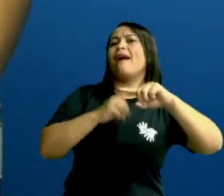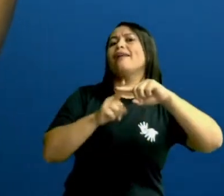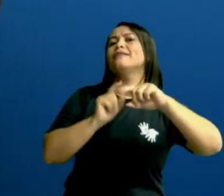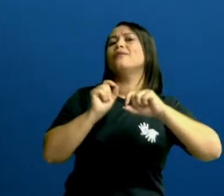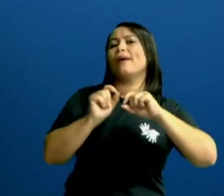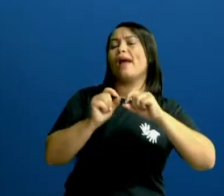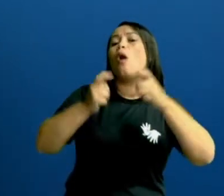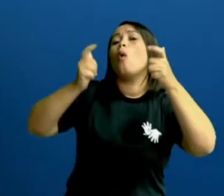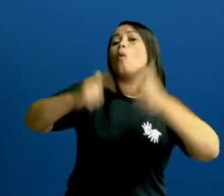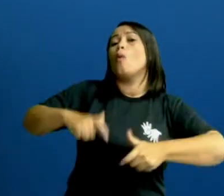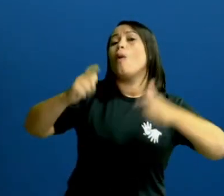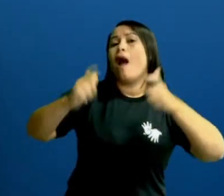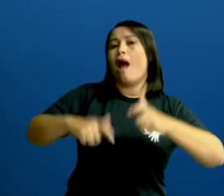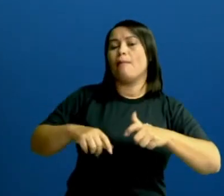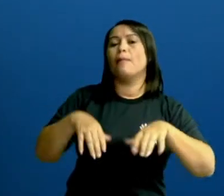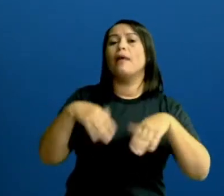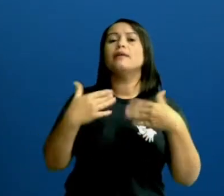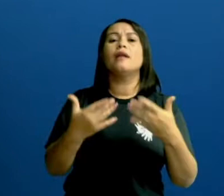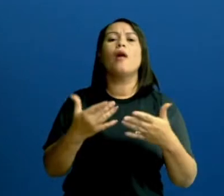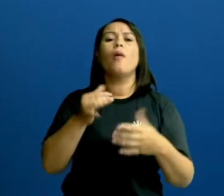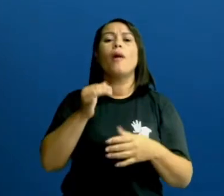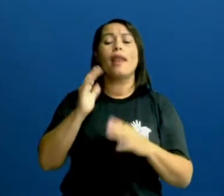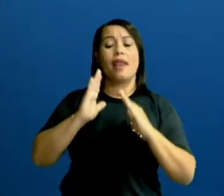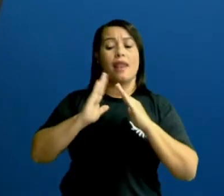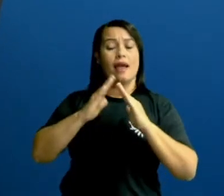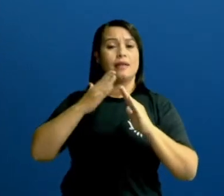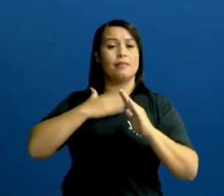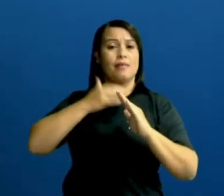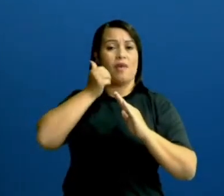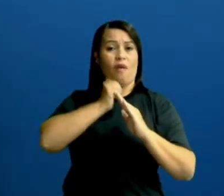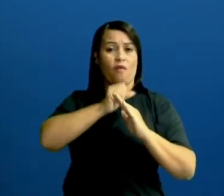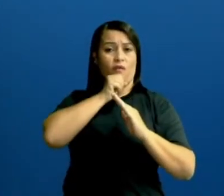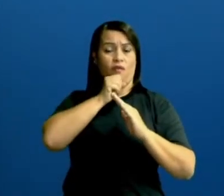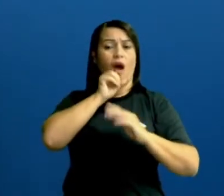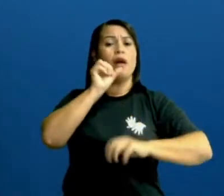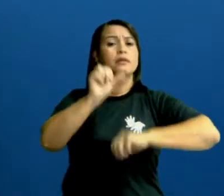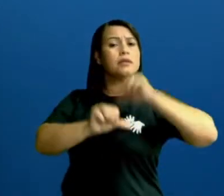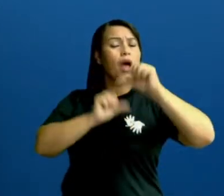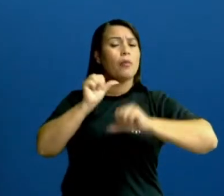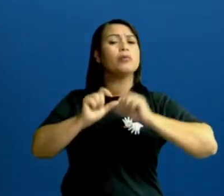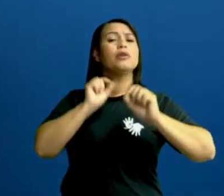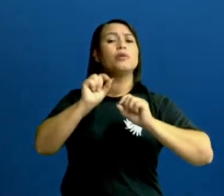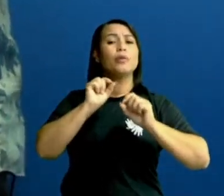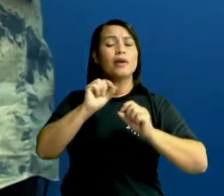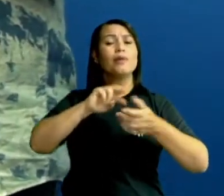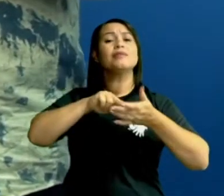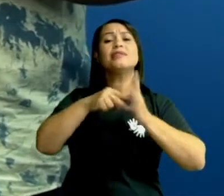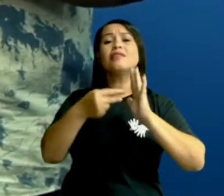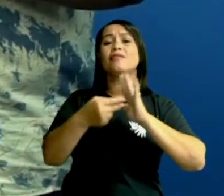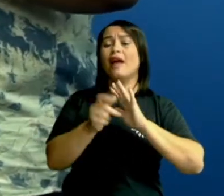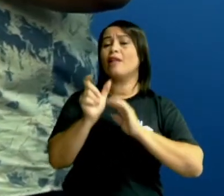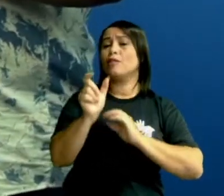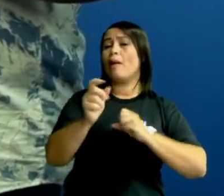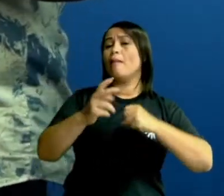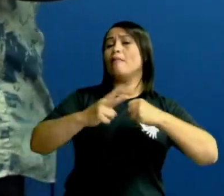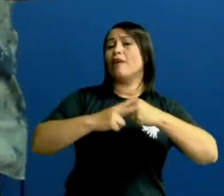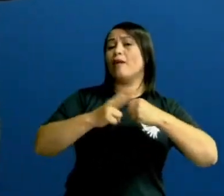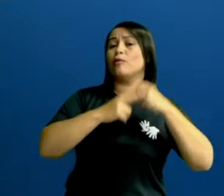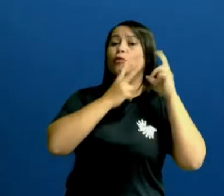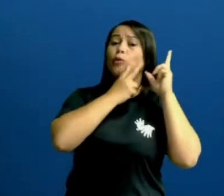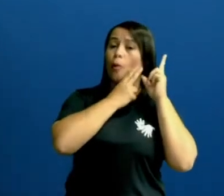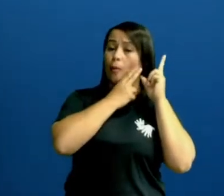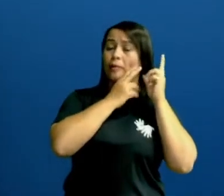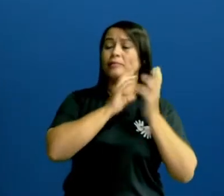de quê? De lugar. Ou seja, esse na casa da minha avó está modificando o sentido do verbo dormir.